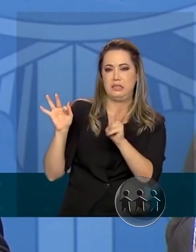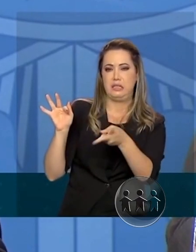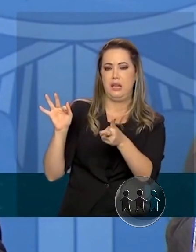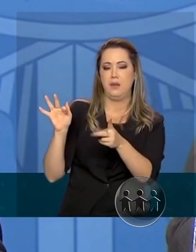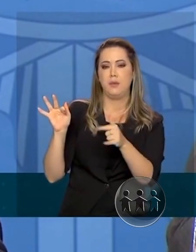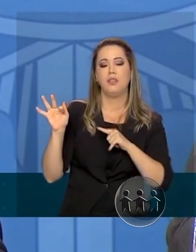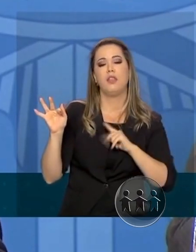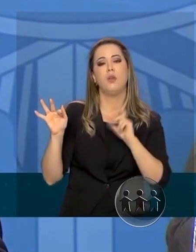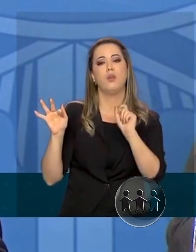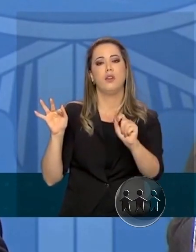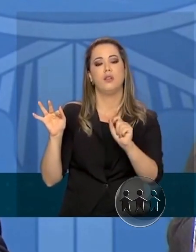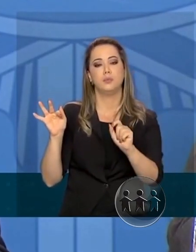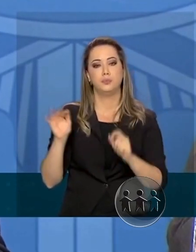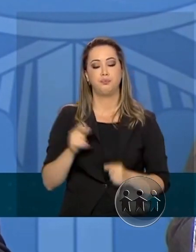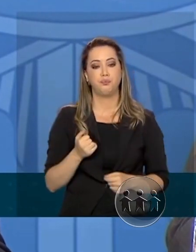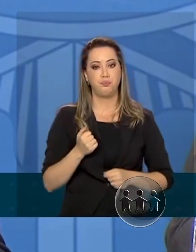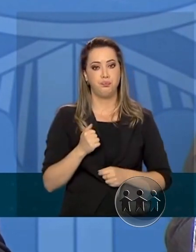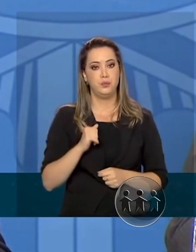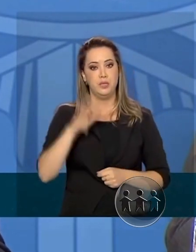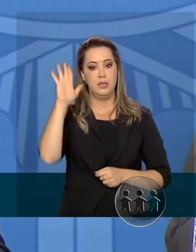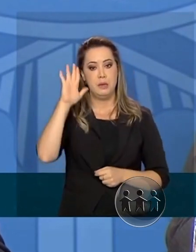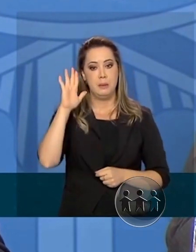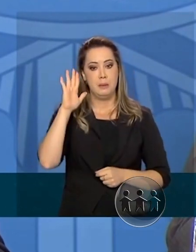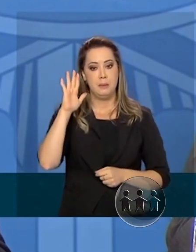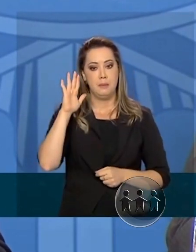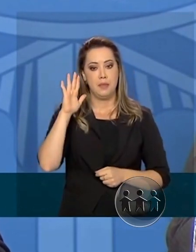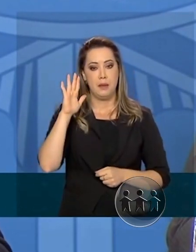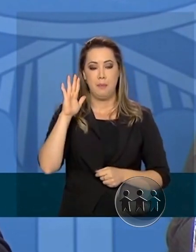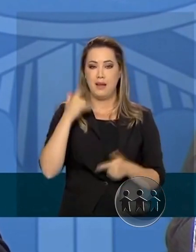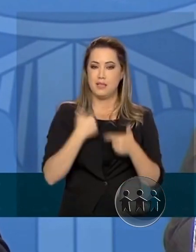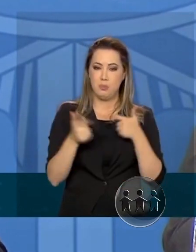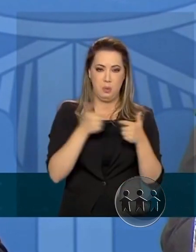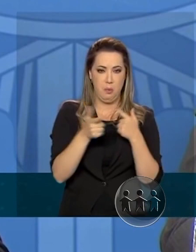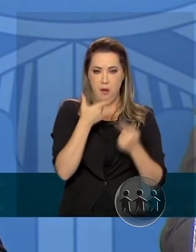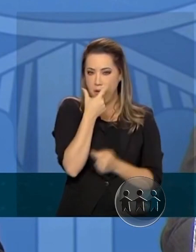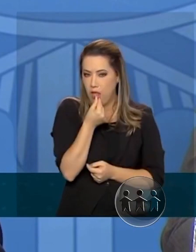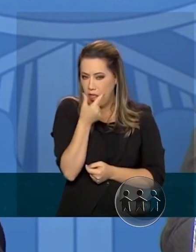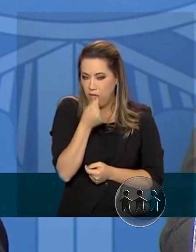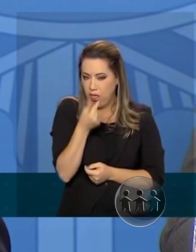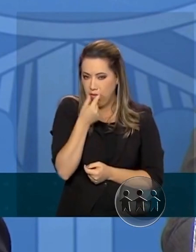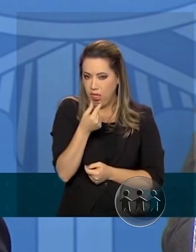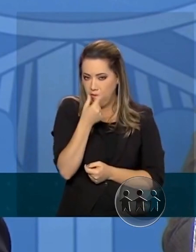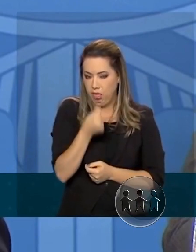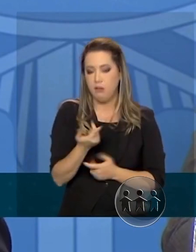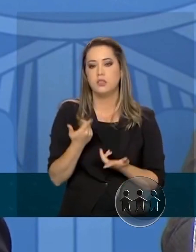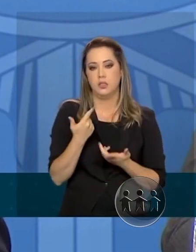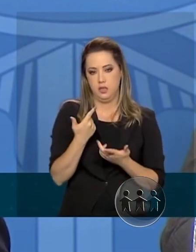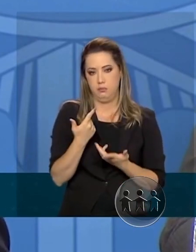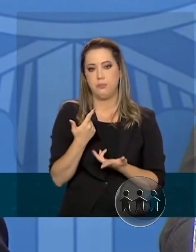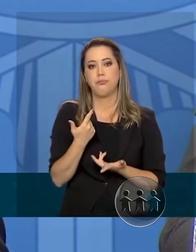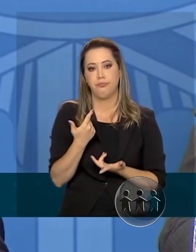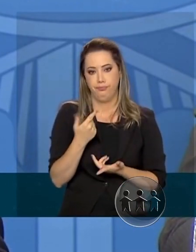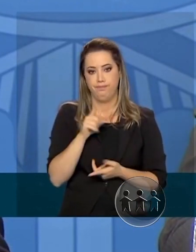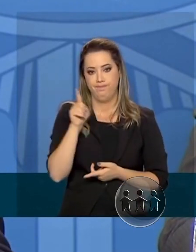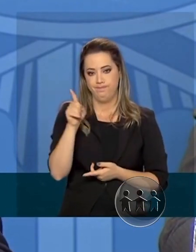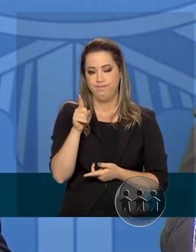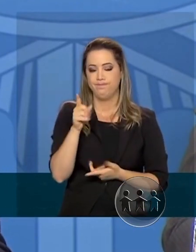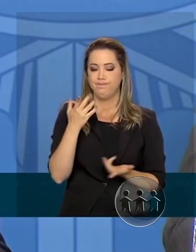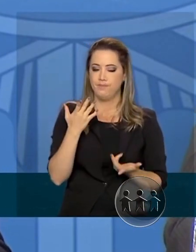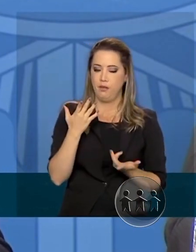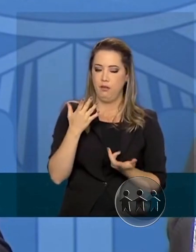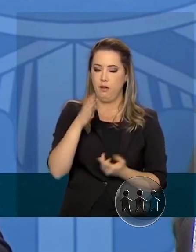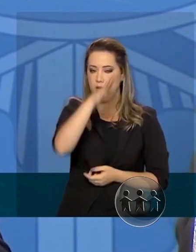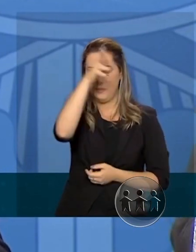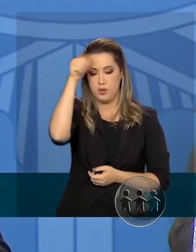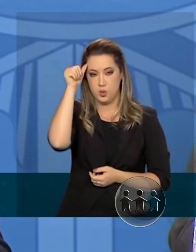há a maior quantidade de casos de síndromes respiratórias agudas graves. Então, nós estamos nos preparando